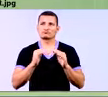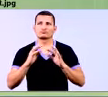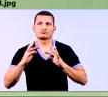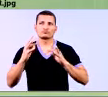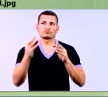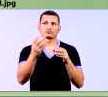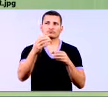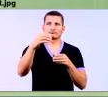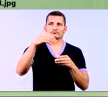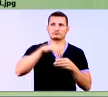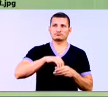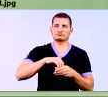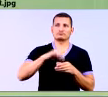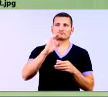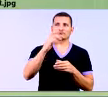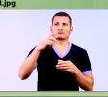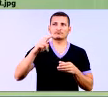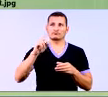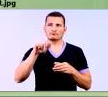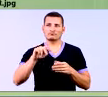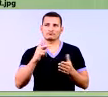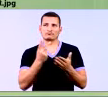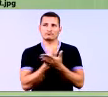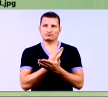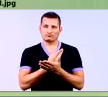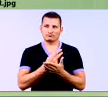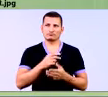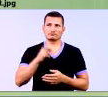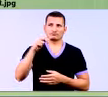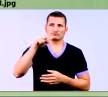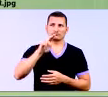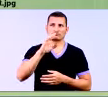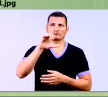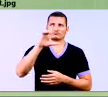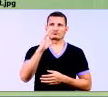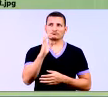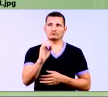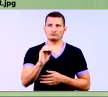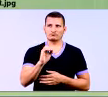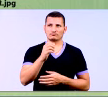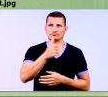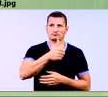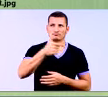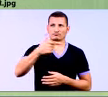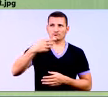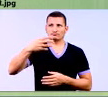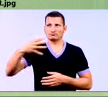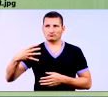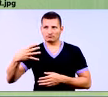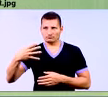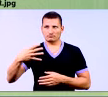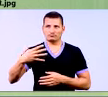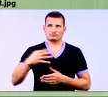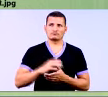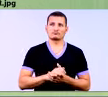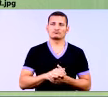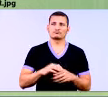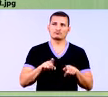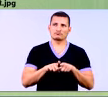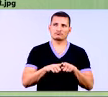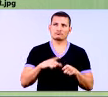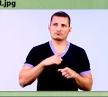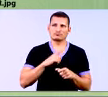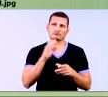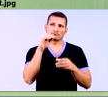do processador. É o que aconteceu. Além dos núcleos que a gente está vendo aqui, ó, 1, 2, 3, 4 núcleos, a gente já tem aqui